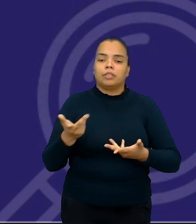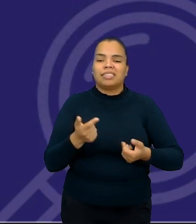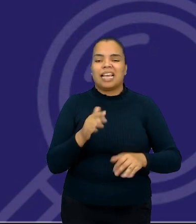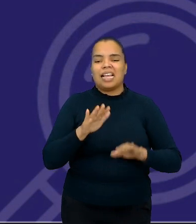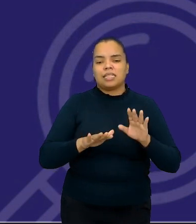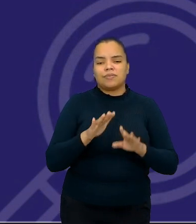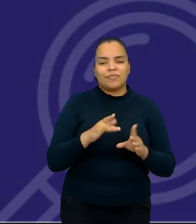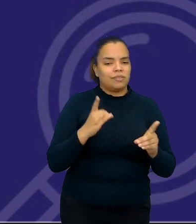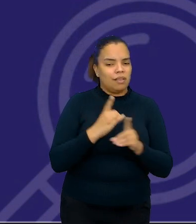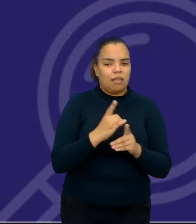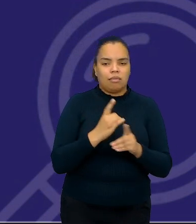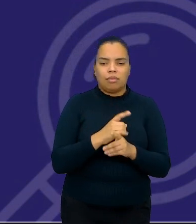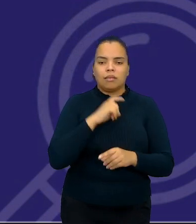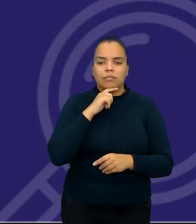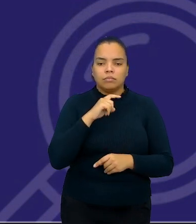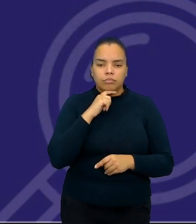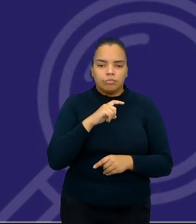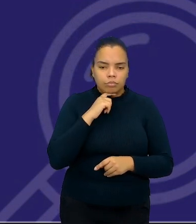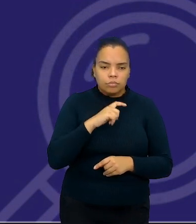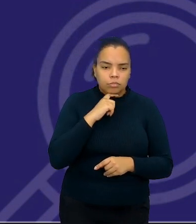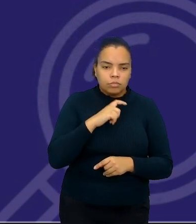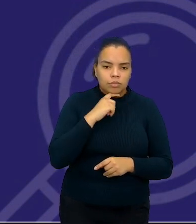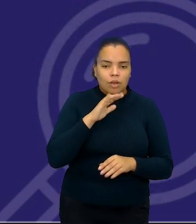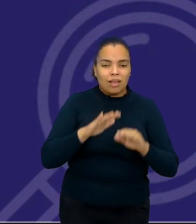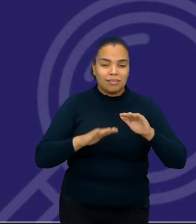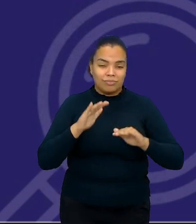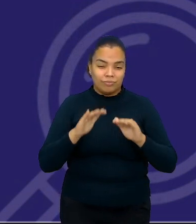esses materiais, ou caso você,